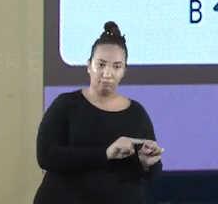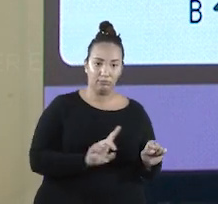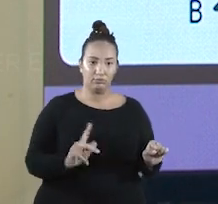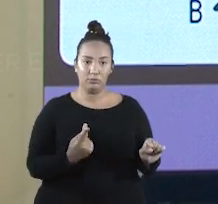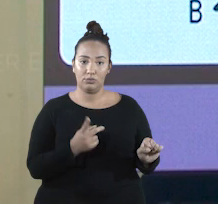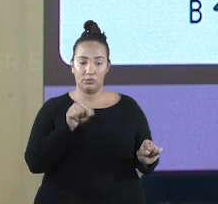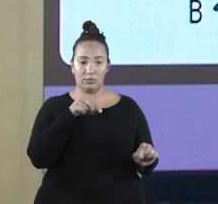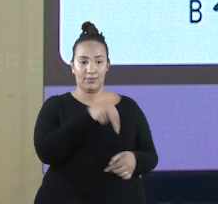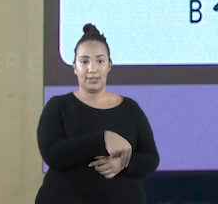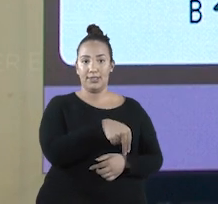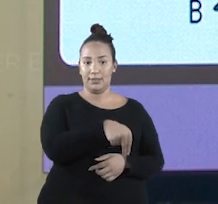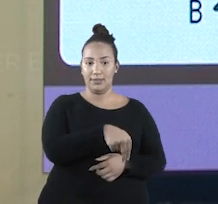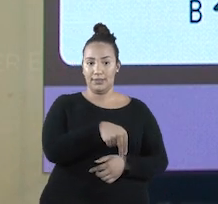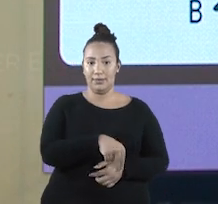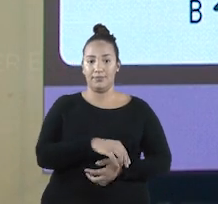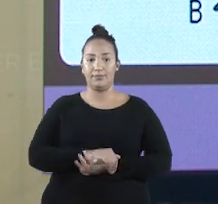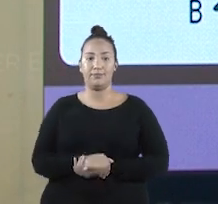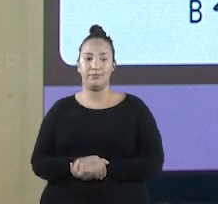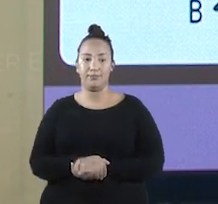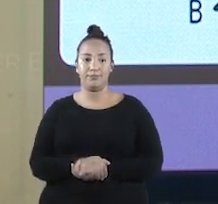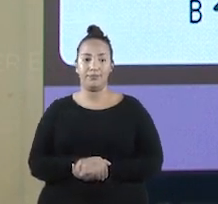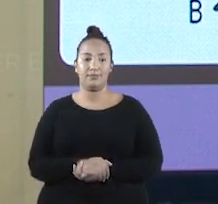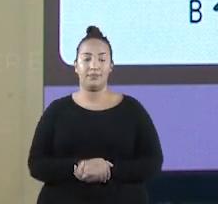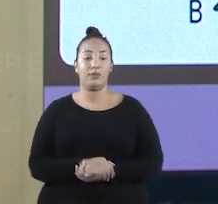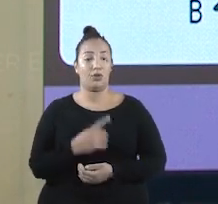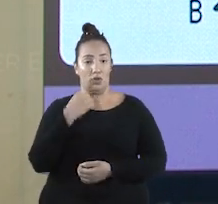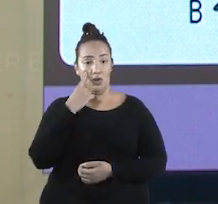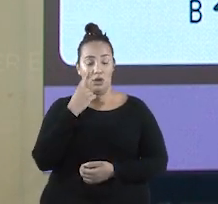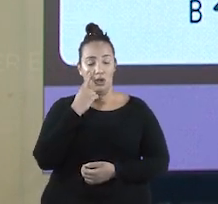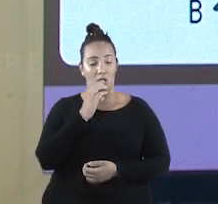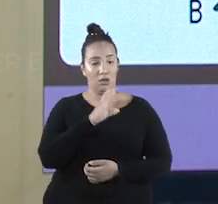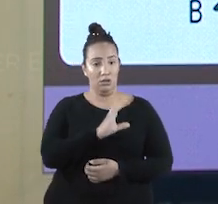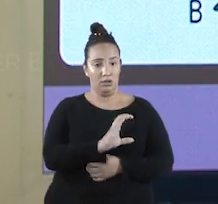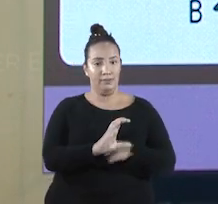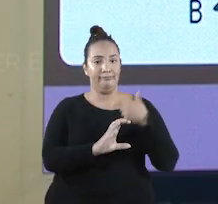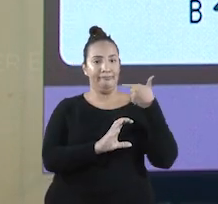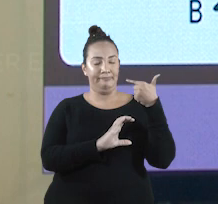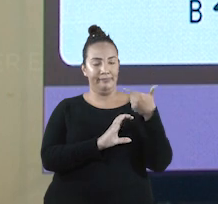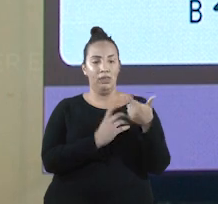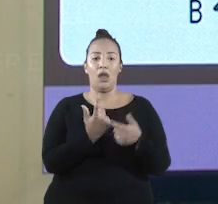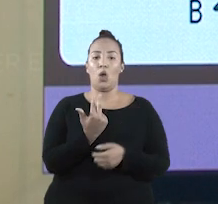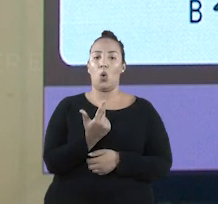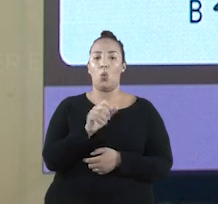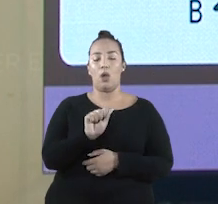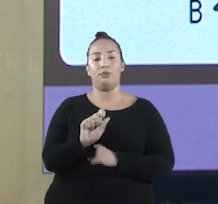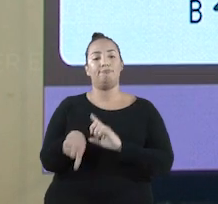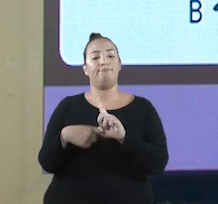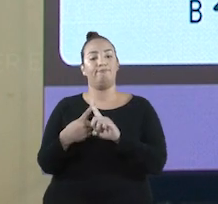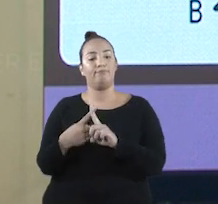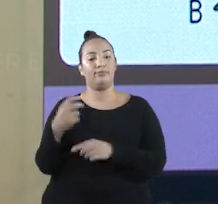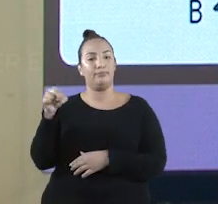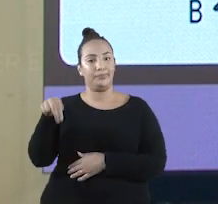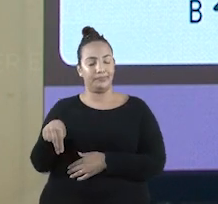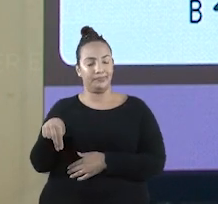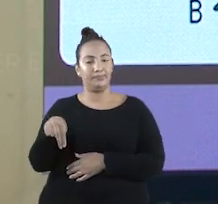hipotenusa. Ó, N. Então, teremos que C ao quadrado é igual